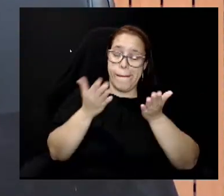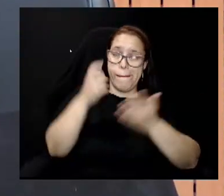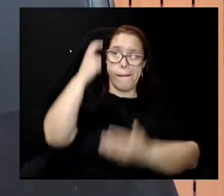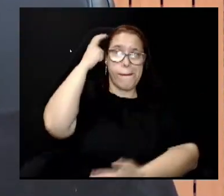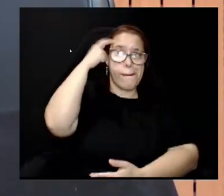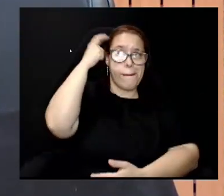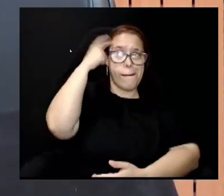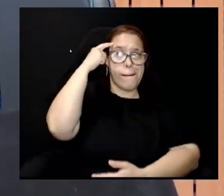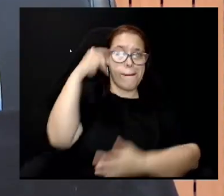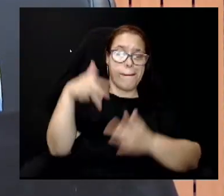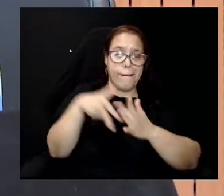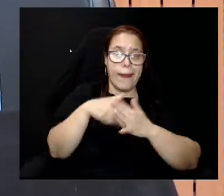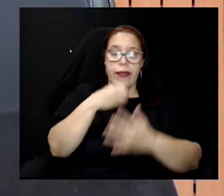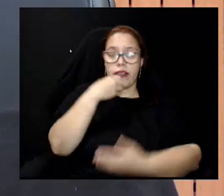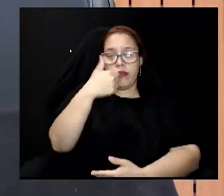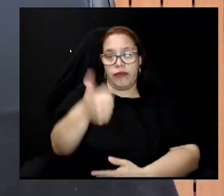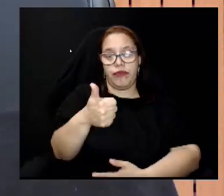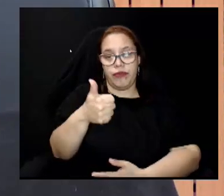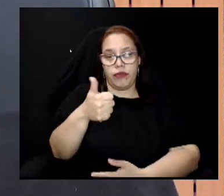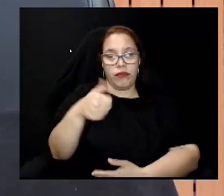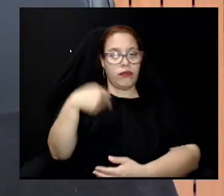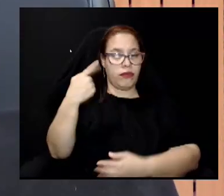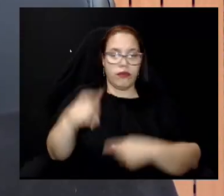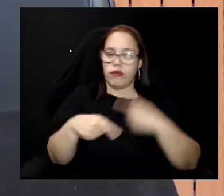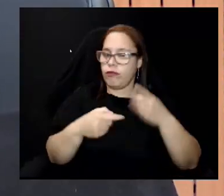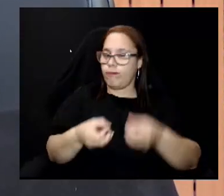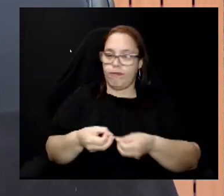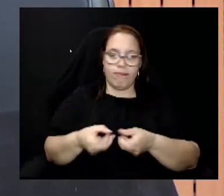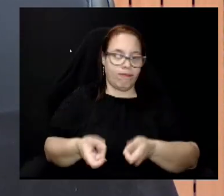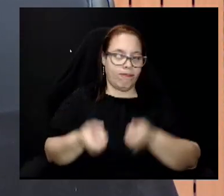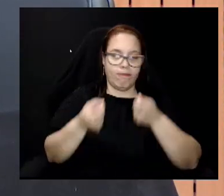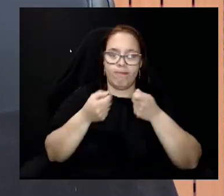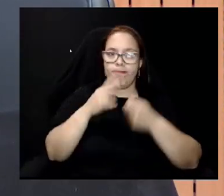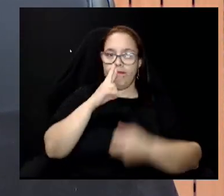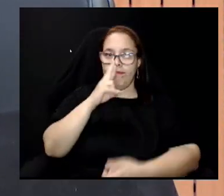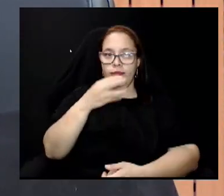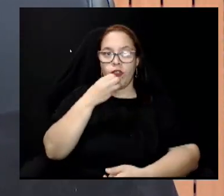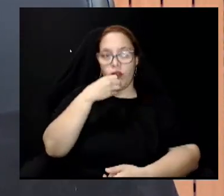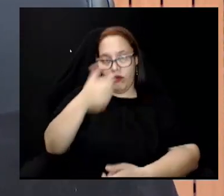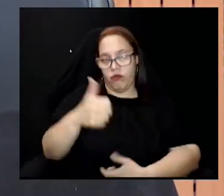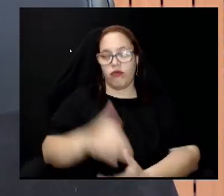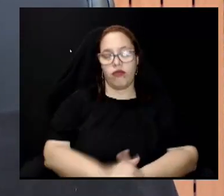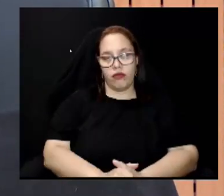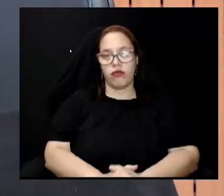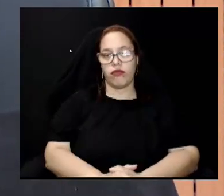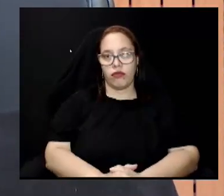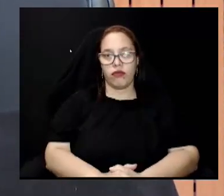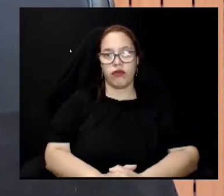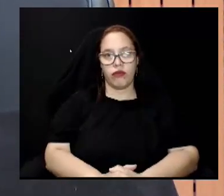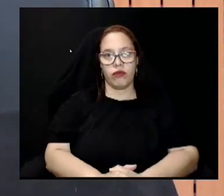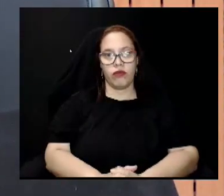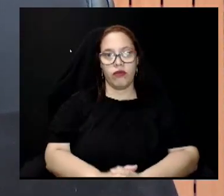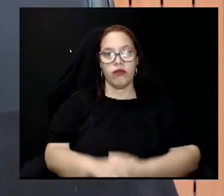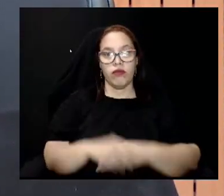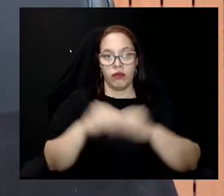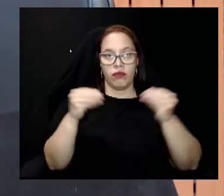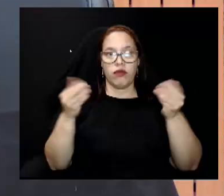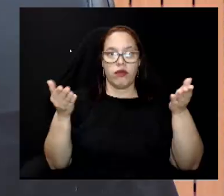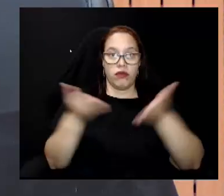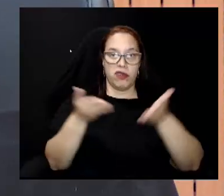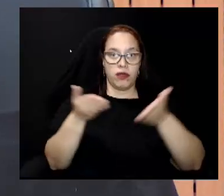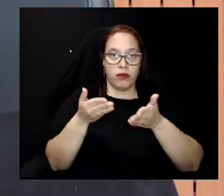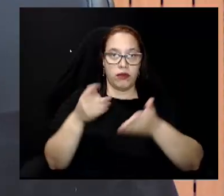ficar bem. Mas outros cânceres, hoje em dia, a gente consegue resultados muito bons. Então, a cura hoje a gente já tem de